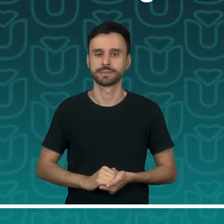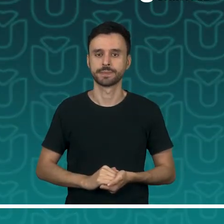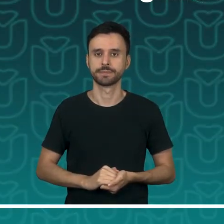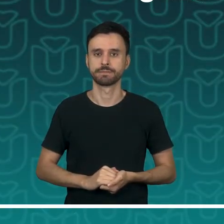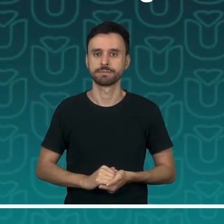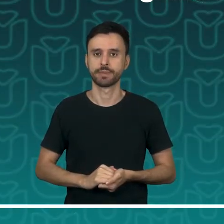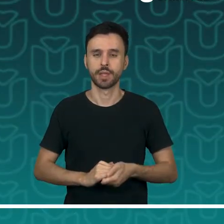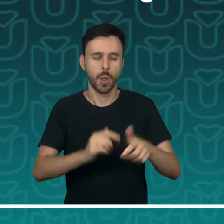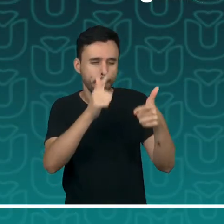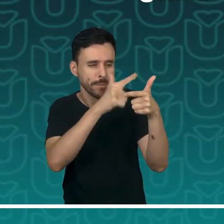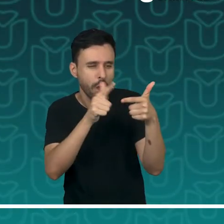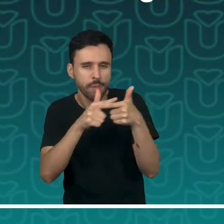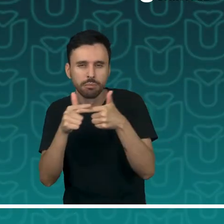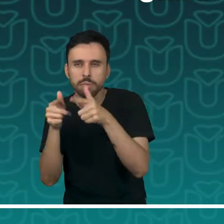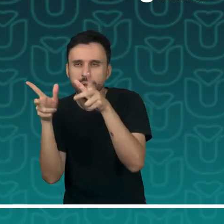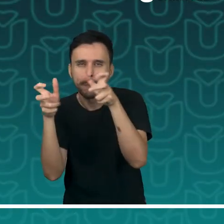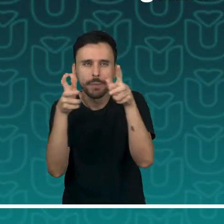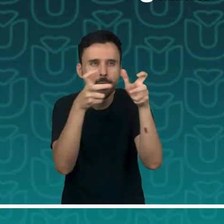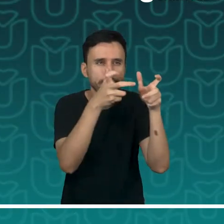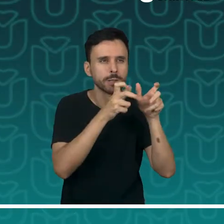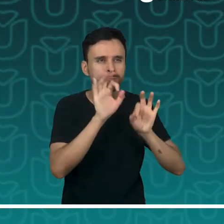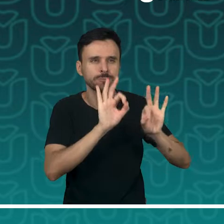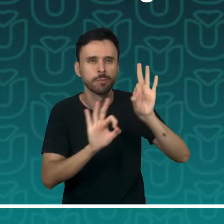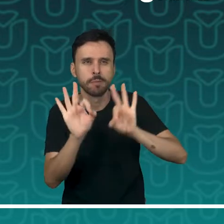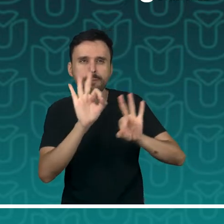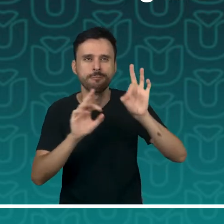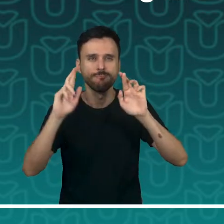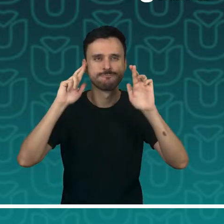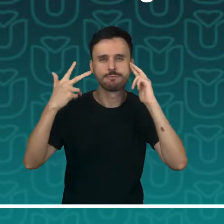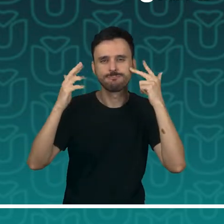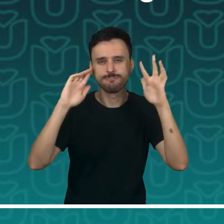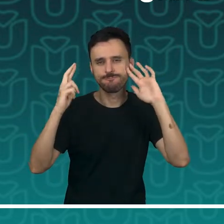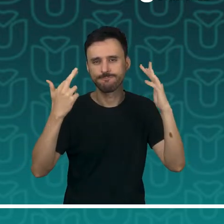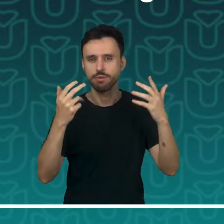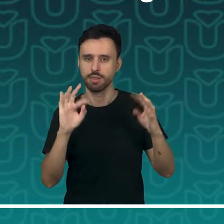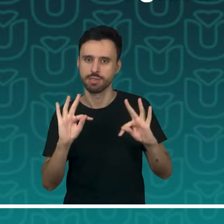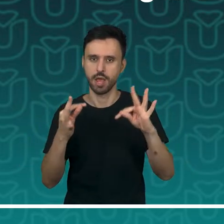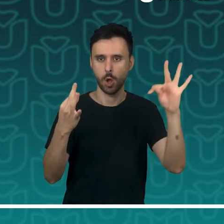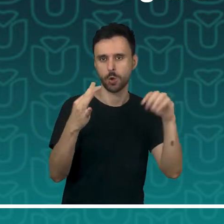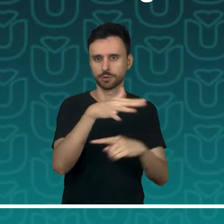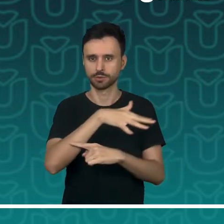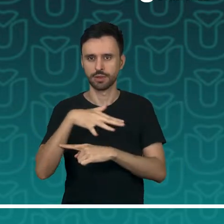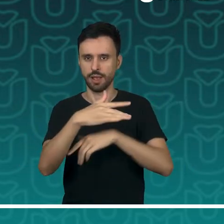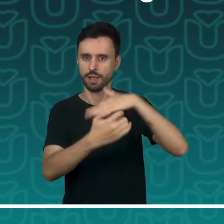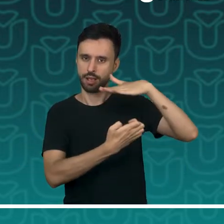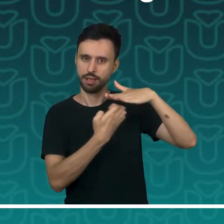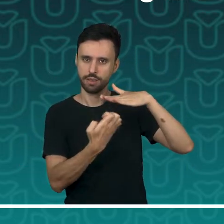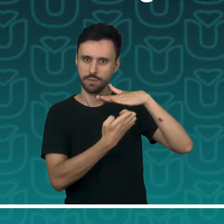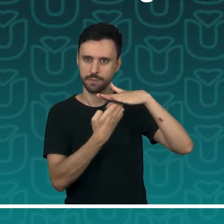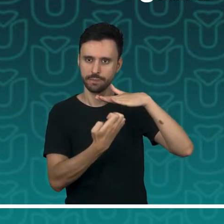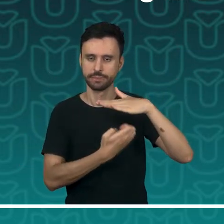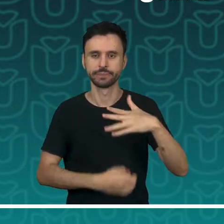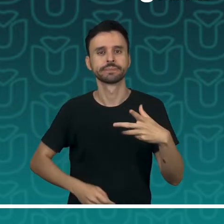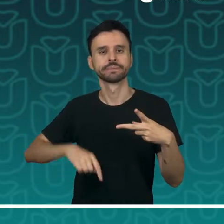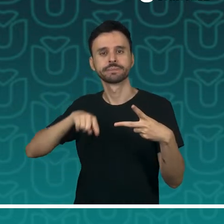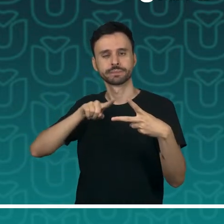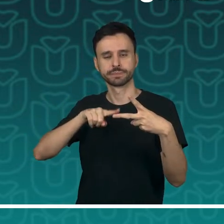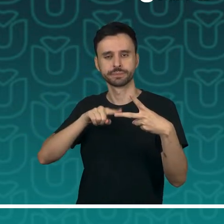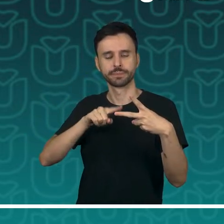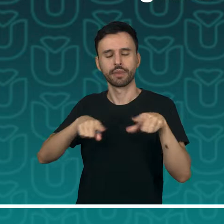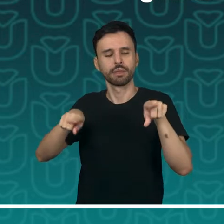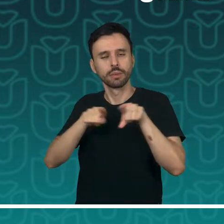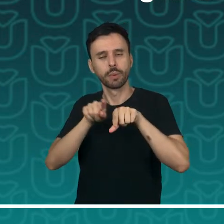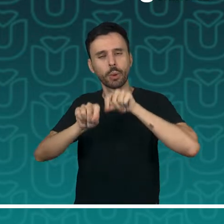capacidade de identificar problemas, planejar e desenvolver soluções tecnológicas para as organizações em geral.